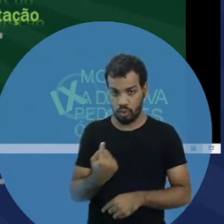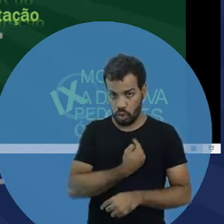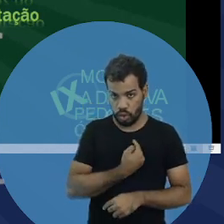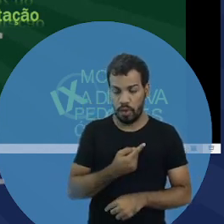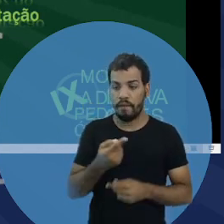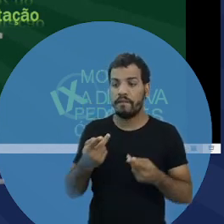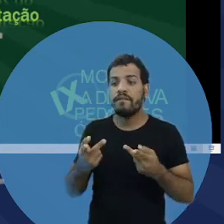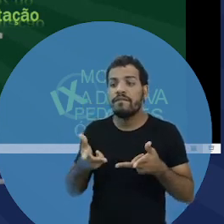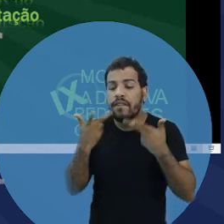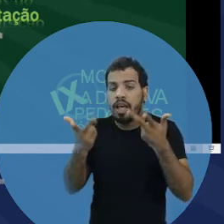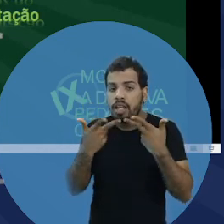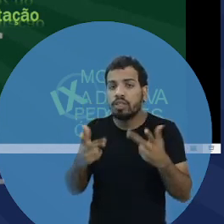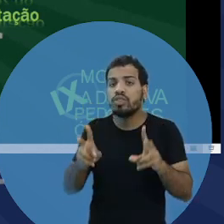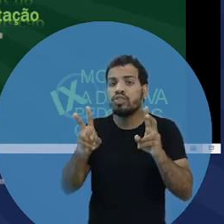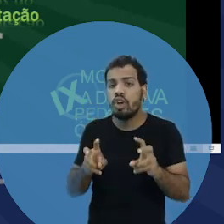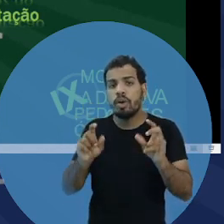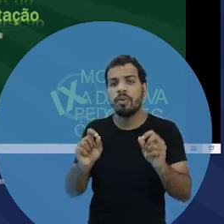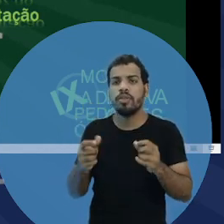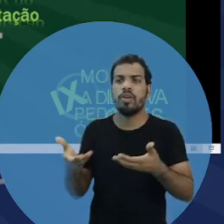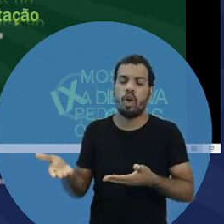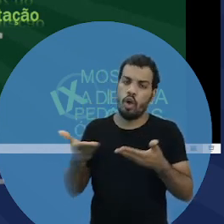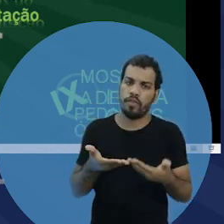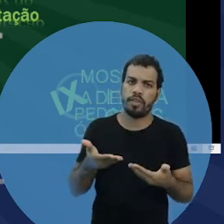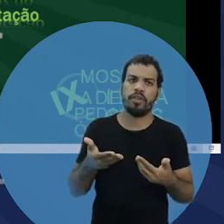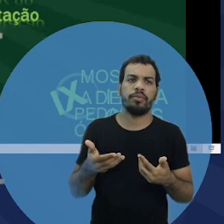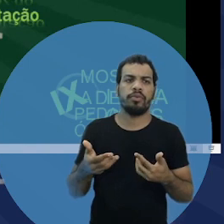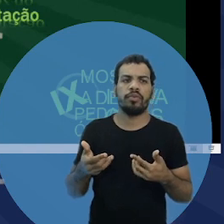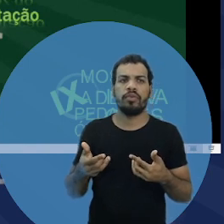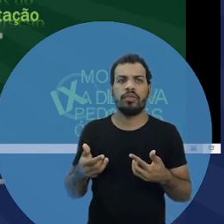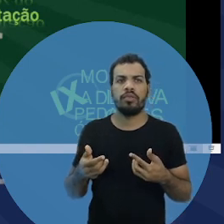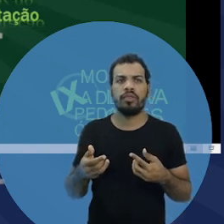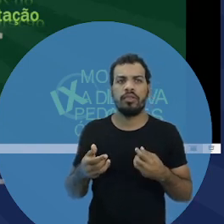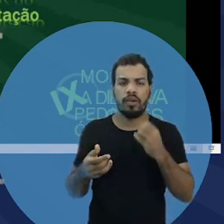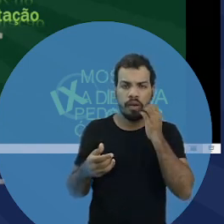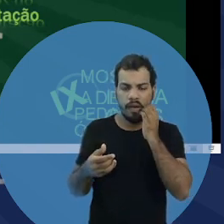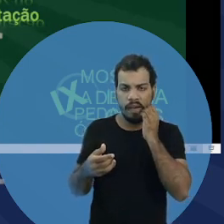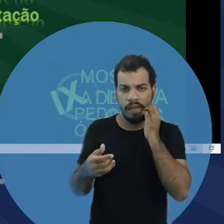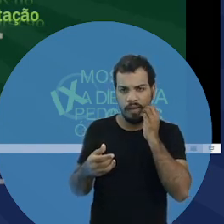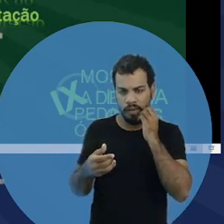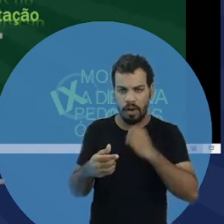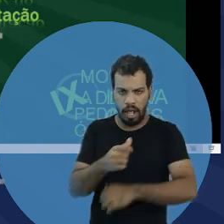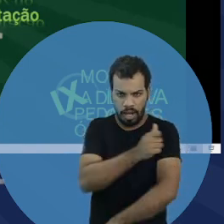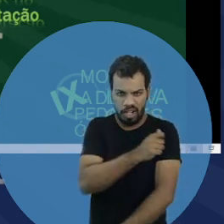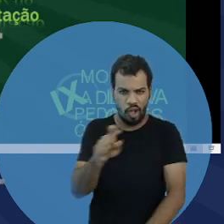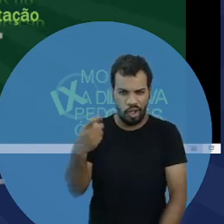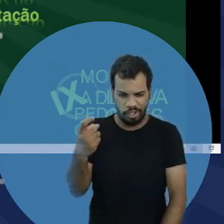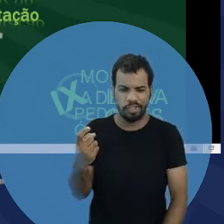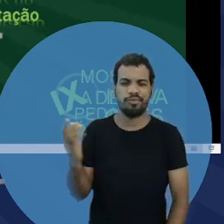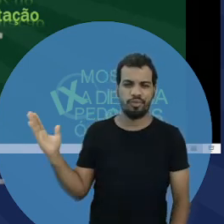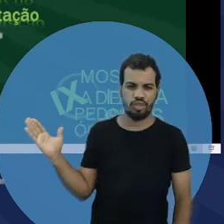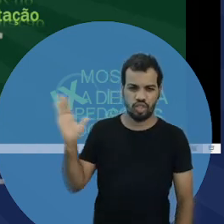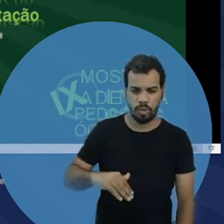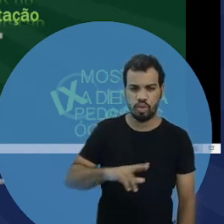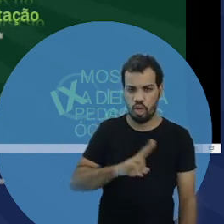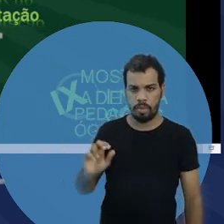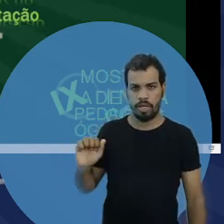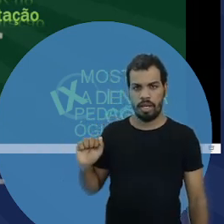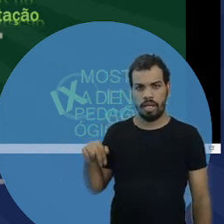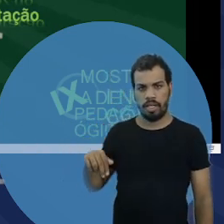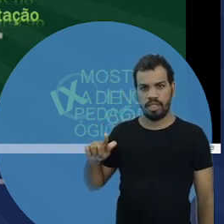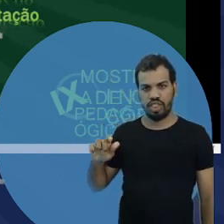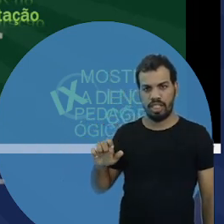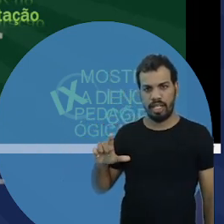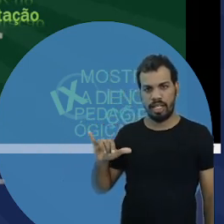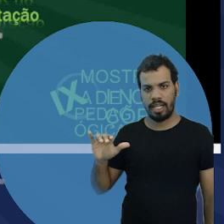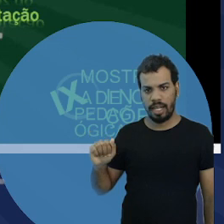sobre, convidamos uma ex-aluna nossa, chamada Angélica, né, que estudou